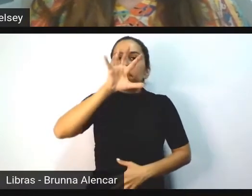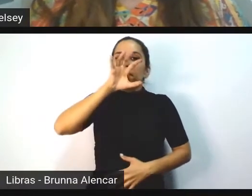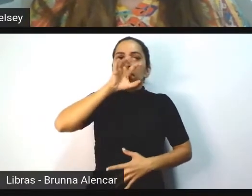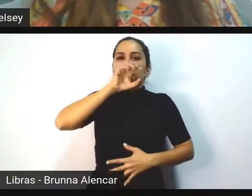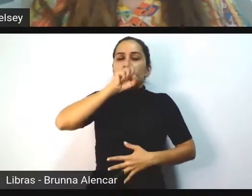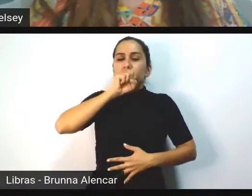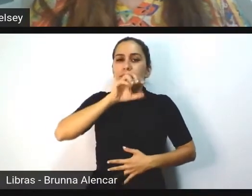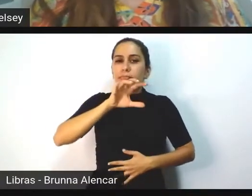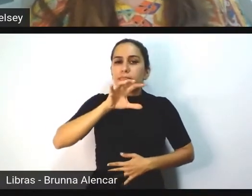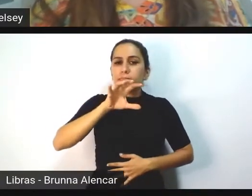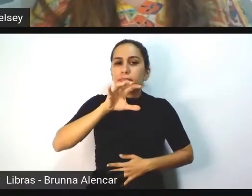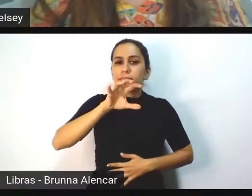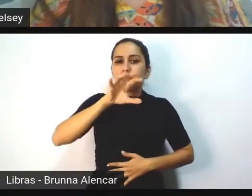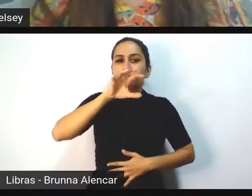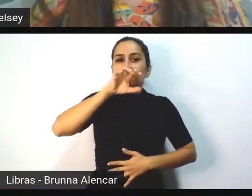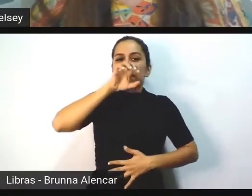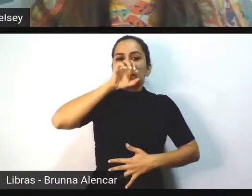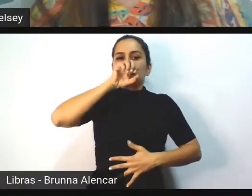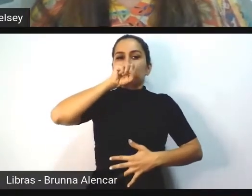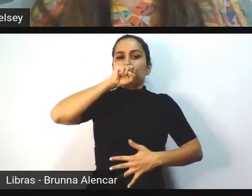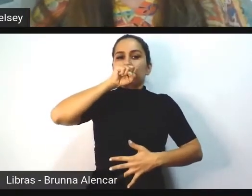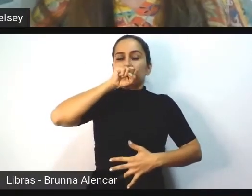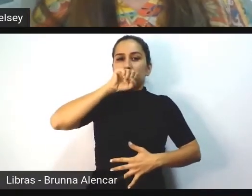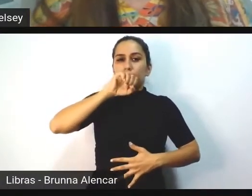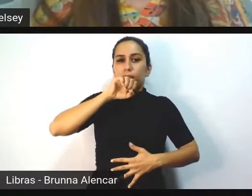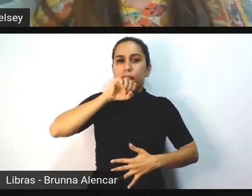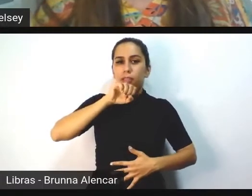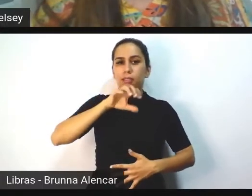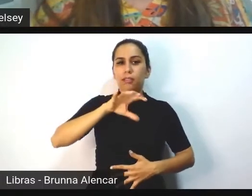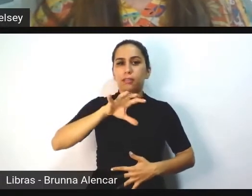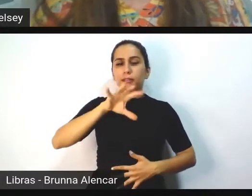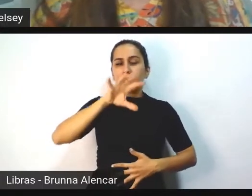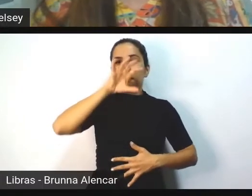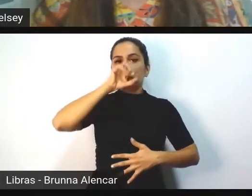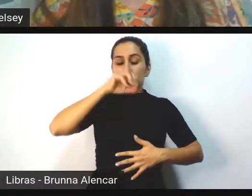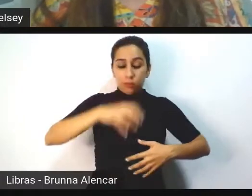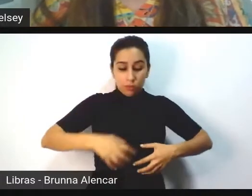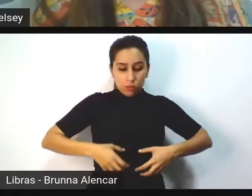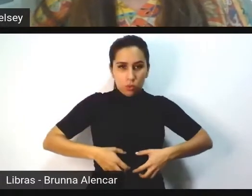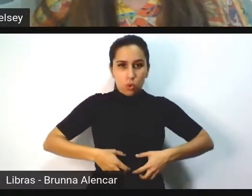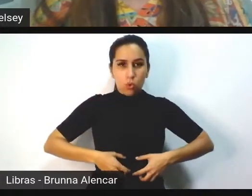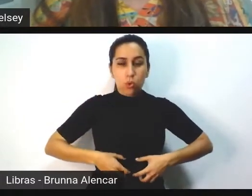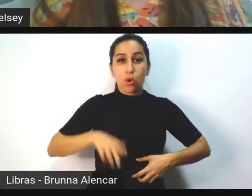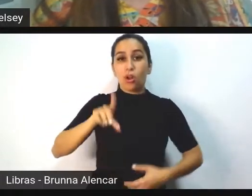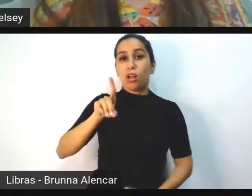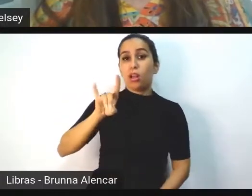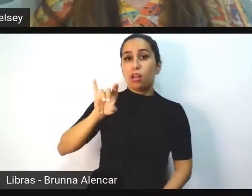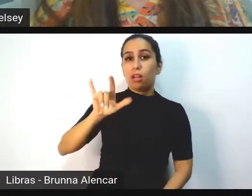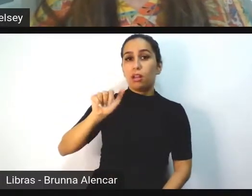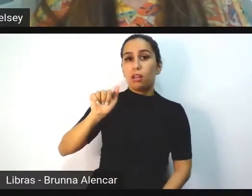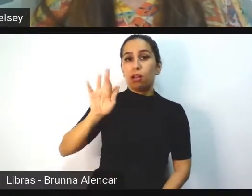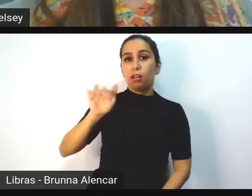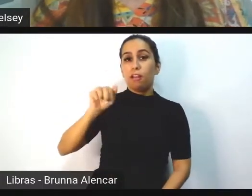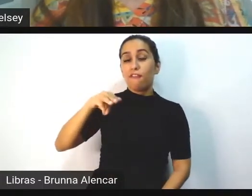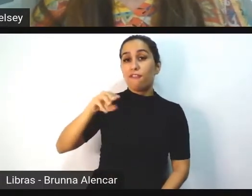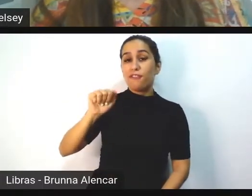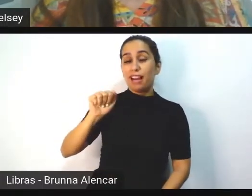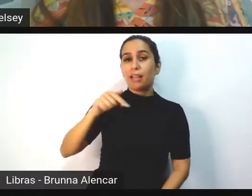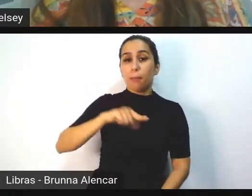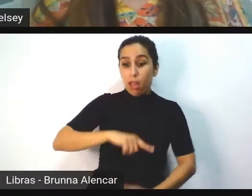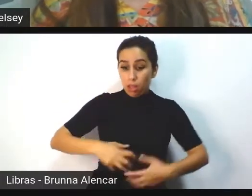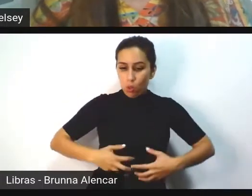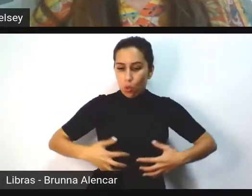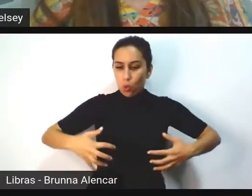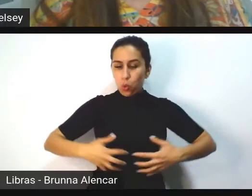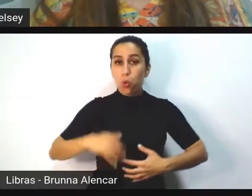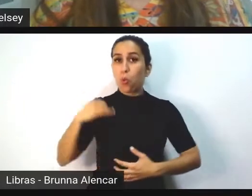um músculo muito interessante. A gente pode depois falar mais sobre essa questão, porque ele tem o sistema